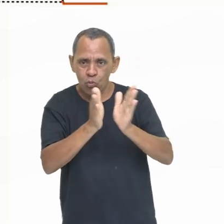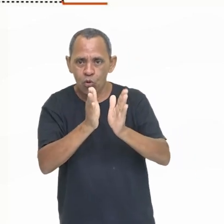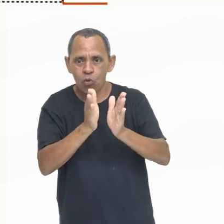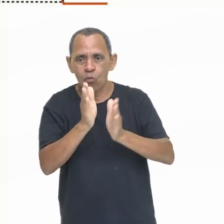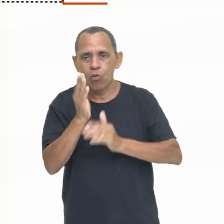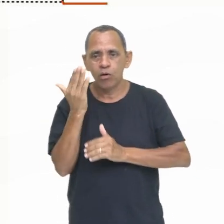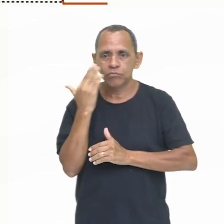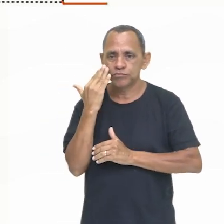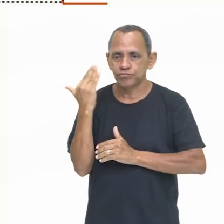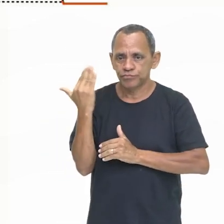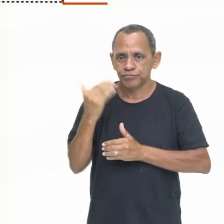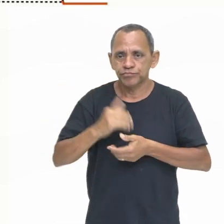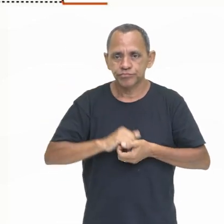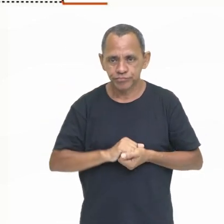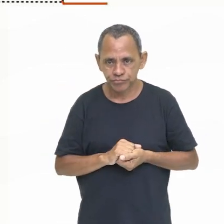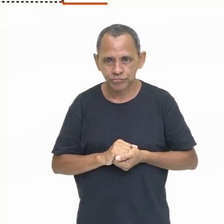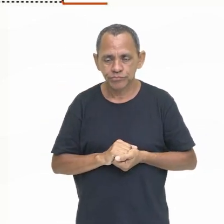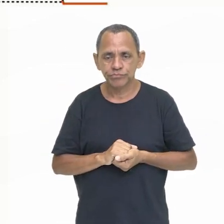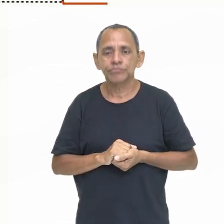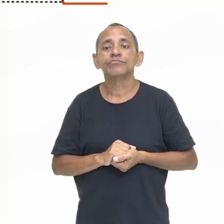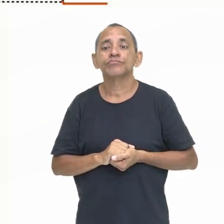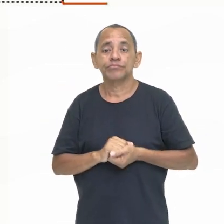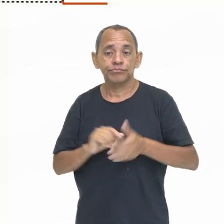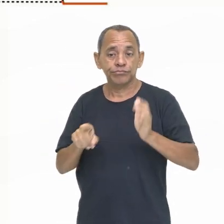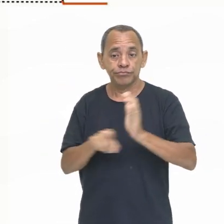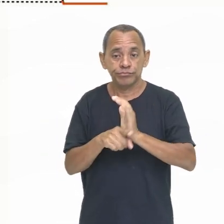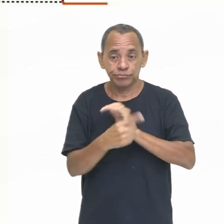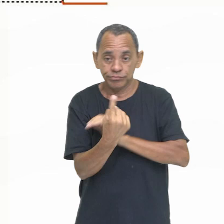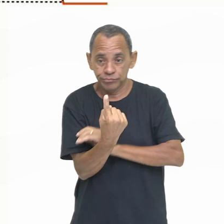sinalizar aqui, ó, do menos 1